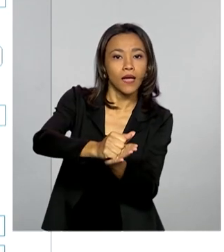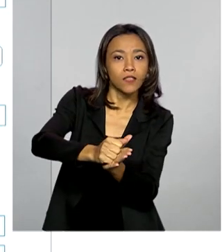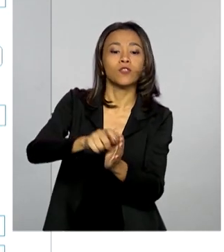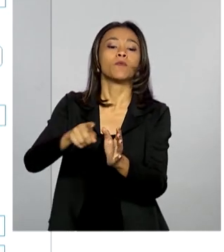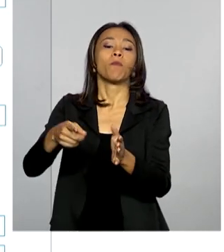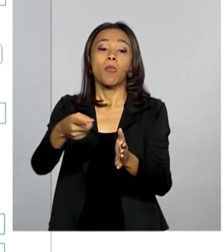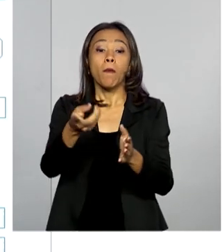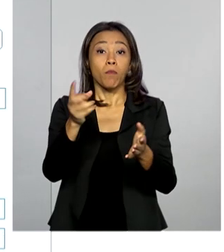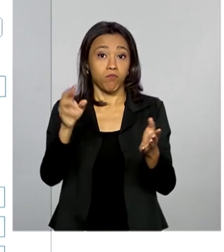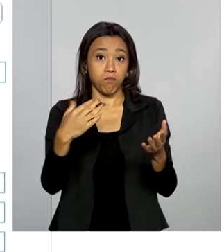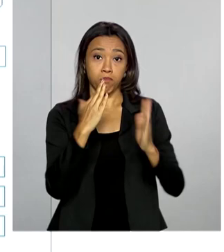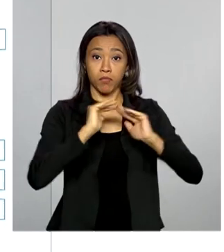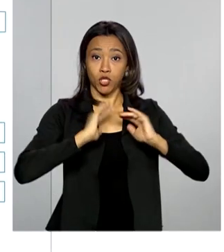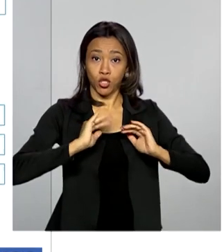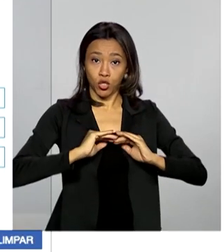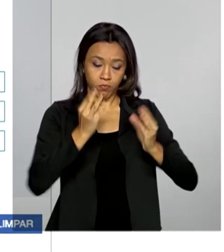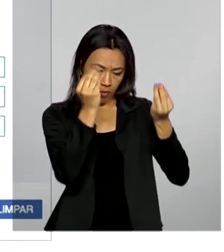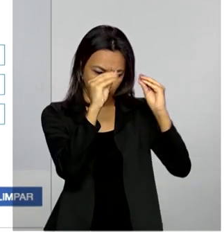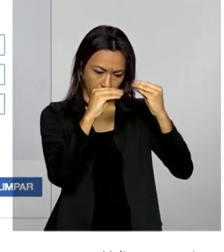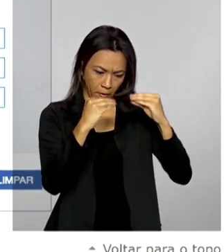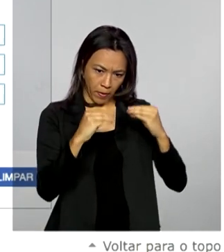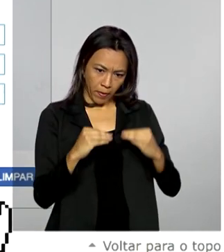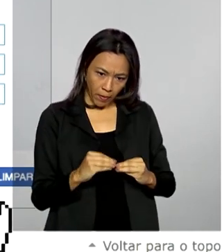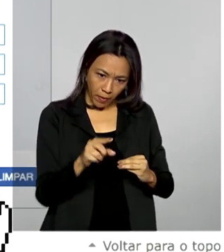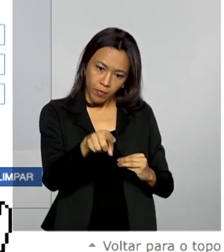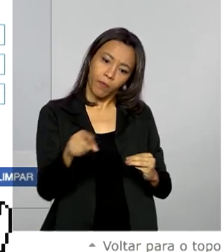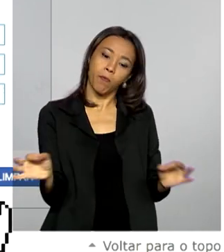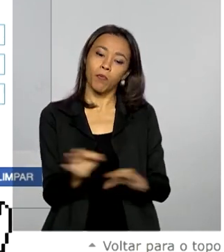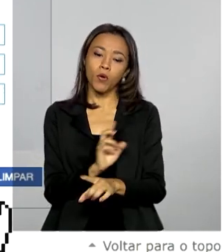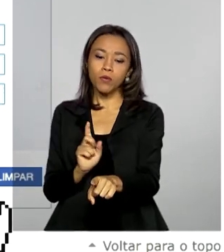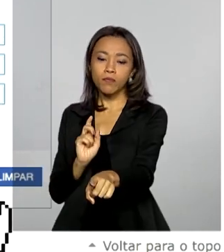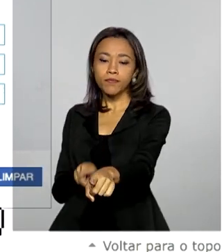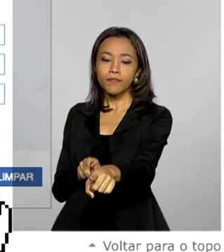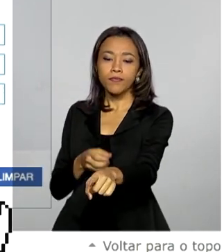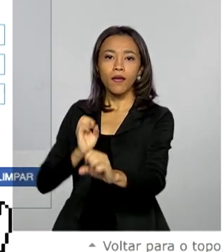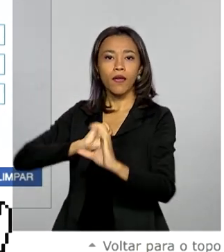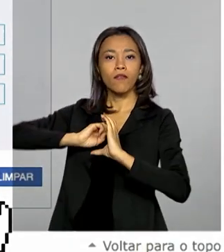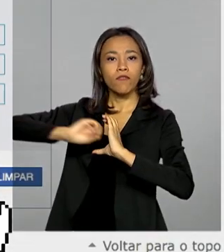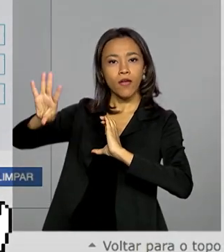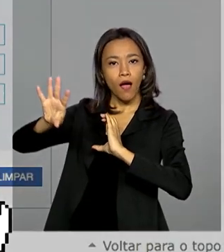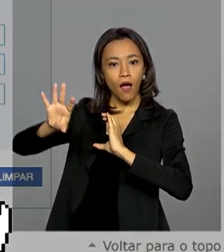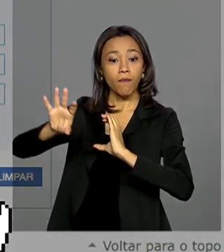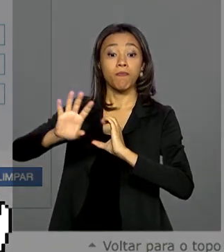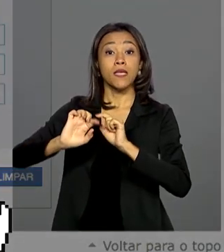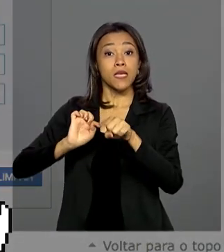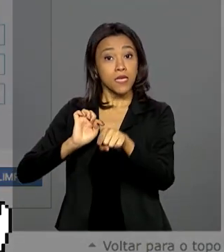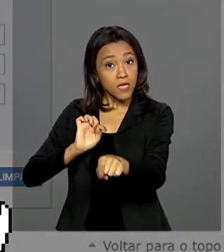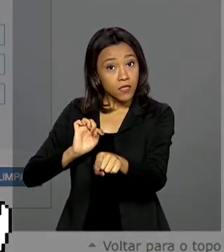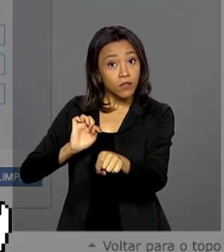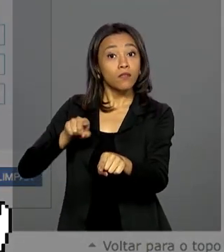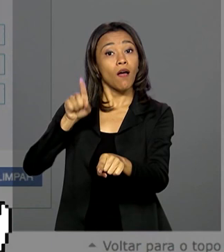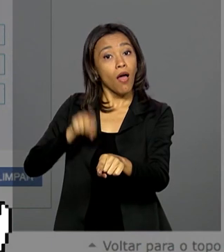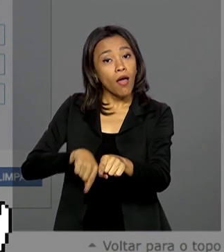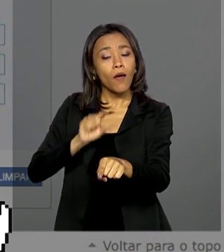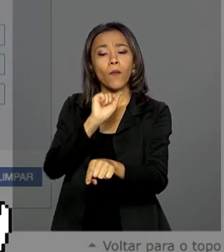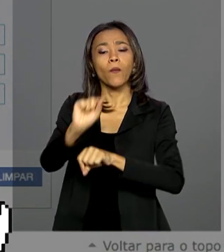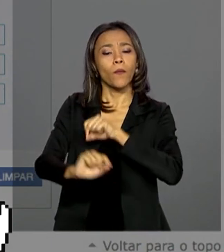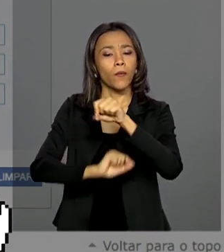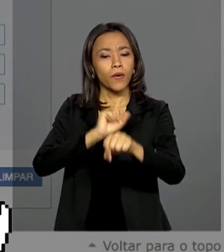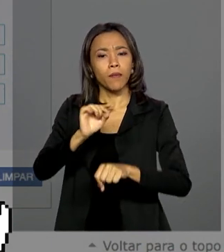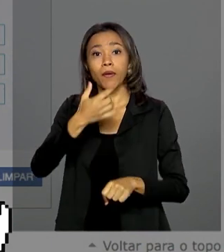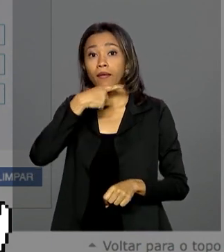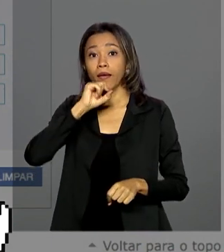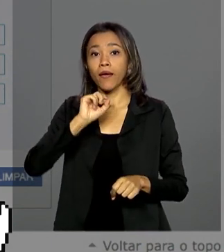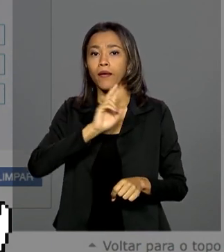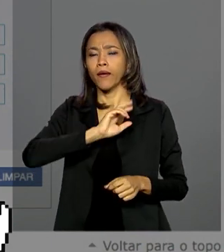preencha o formulário com os dados pessoais e em seguida o botão enviar esse procedimento serve por exemplo